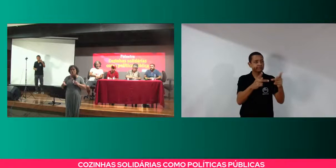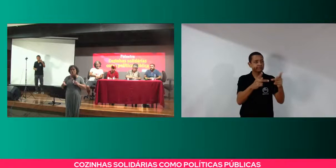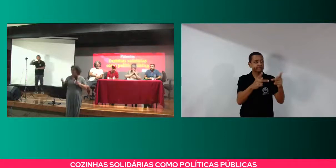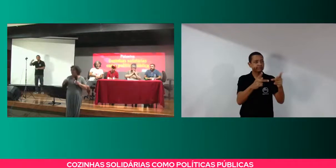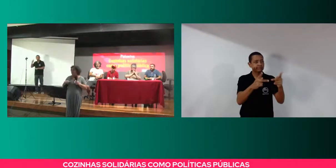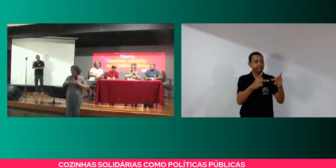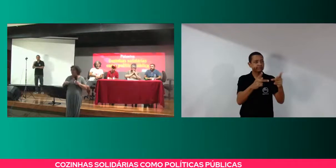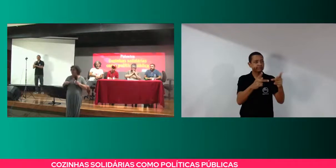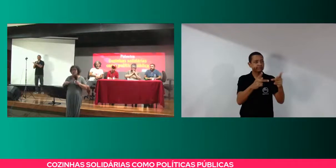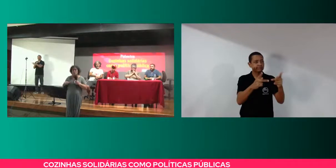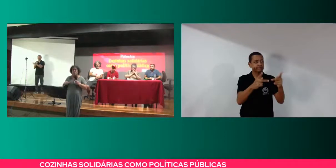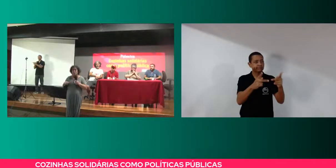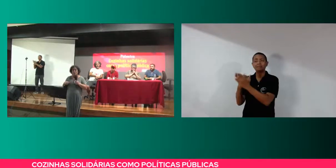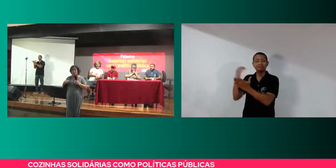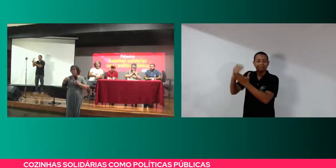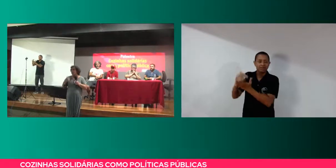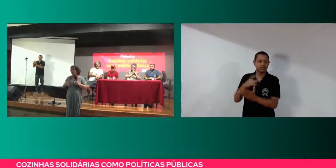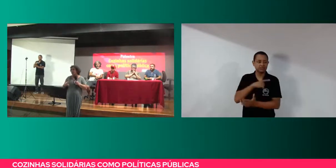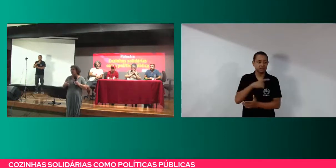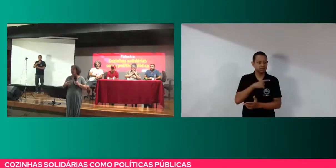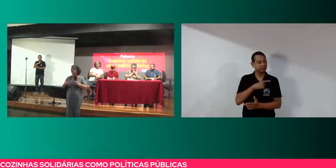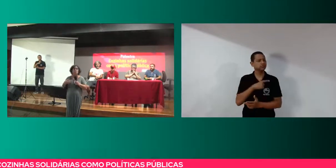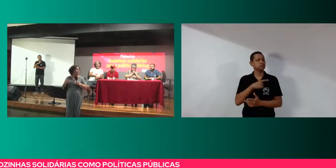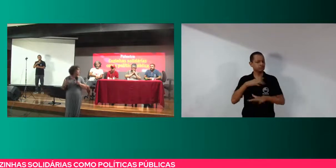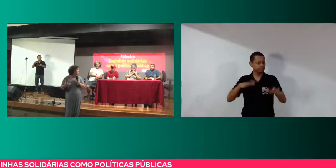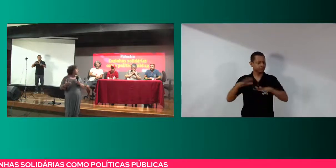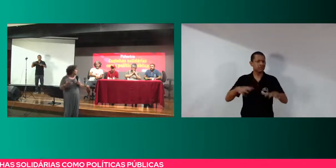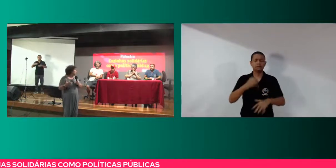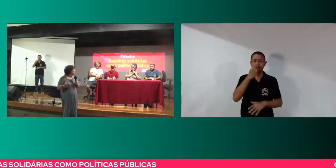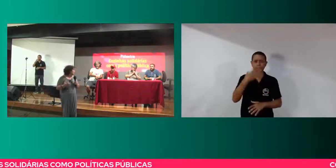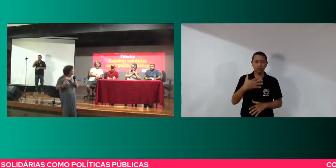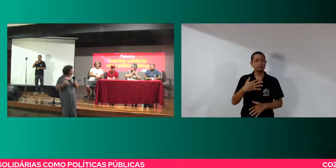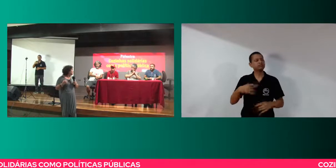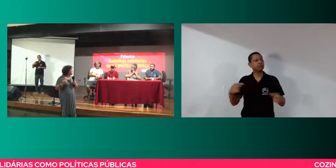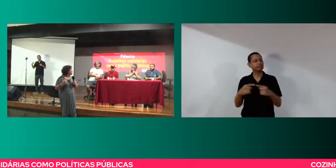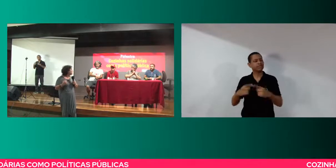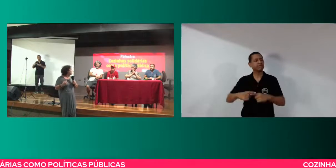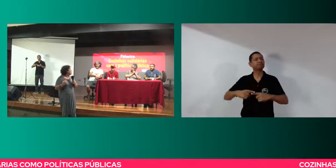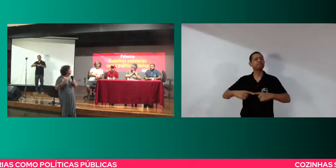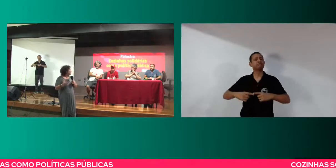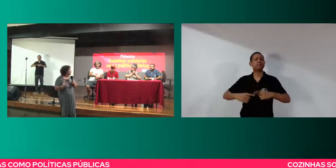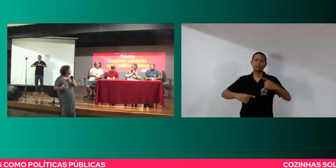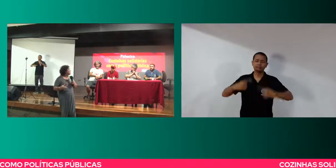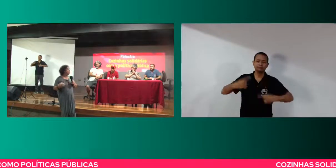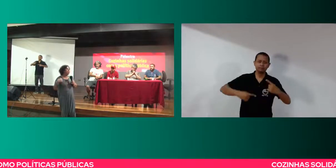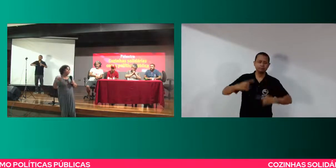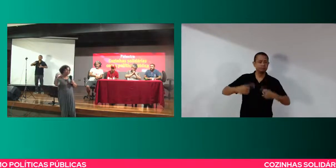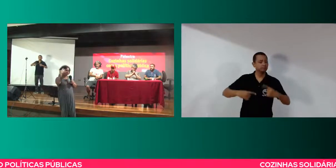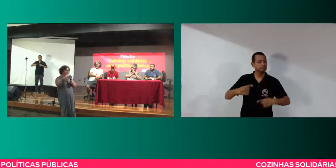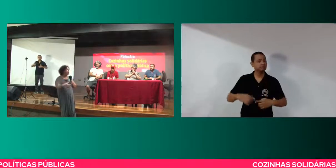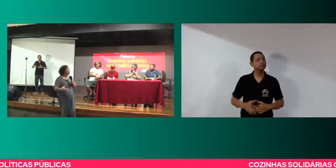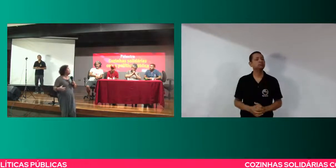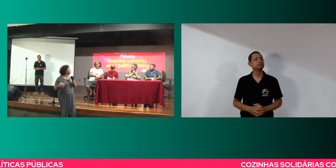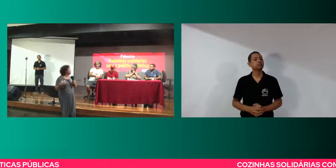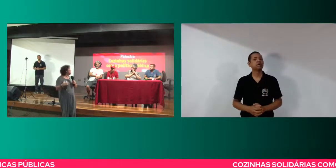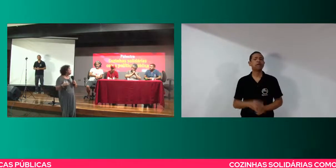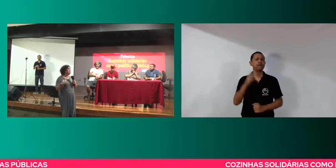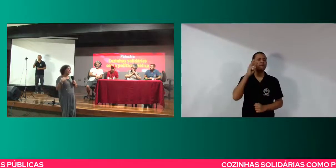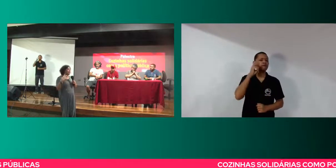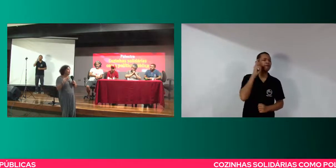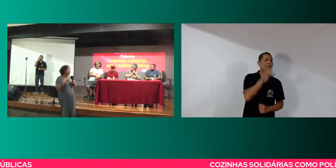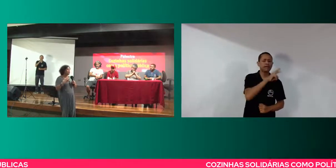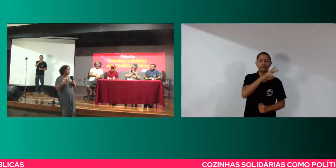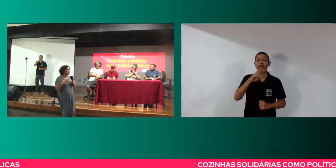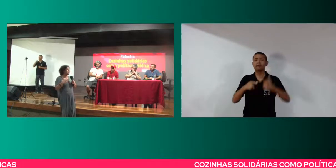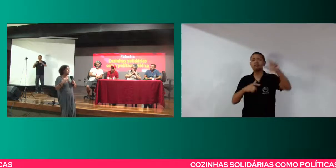juventude também pode ser se engajar isso é um lá são muito legal de politização também que passa pela polinização por enxergar o outro